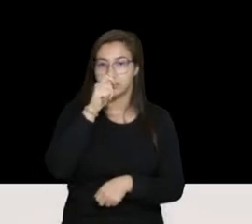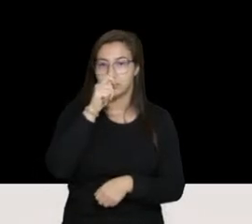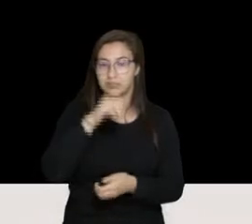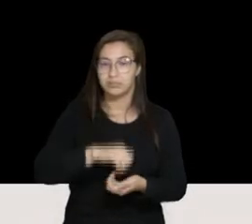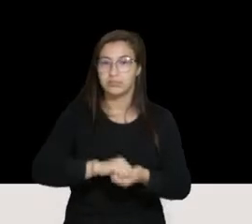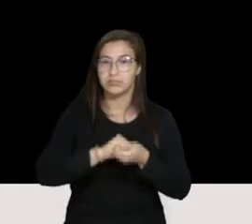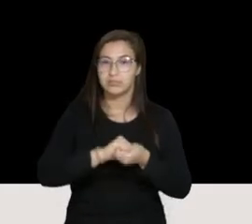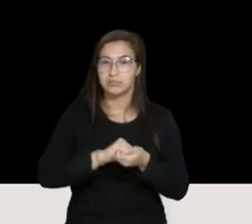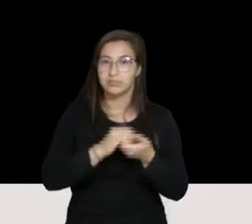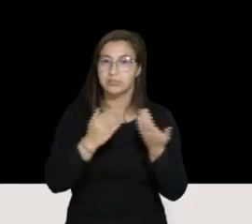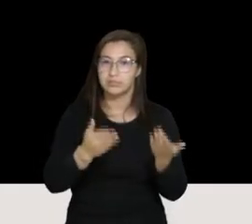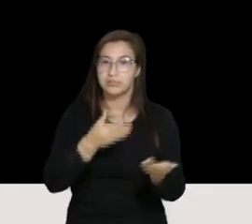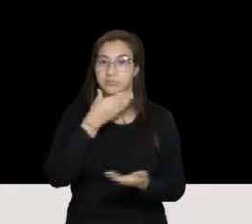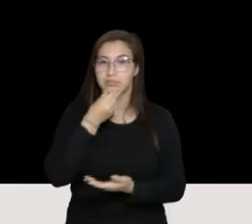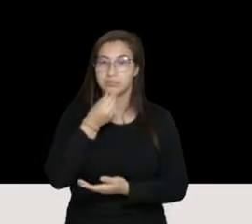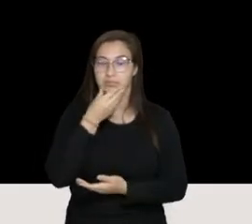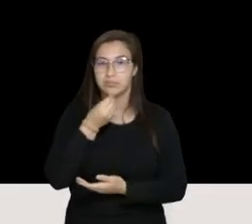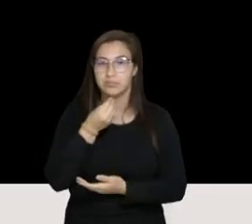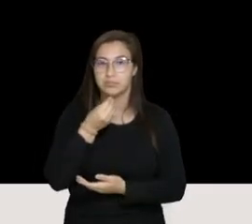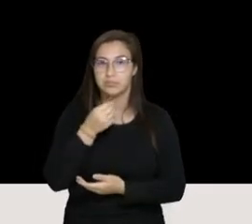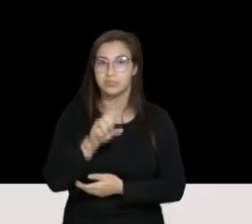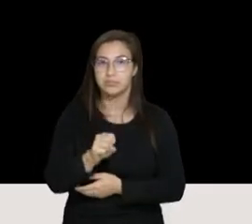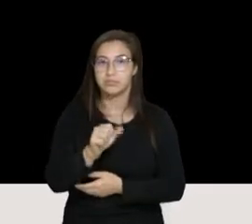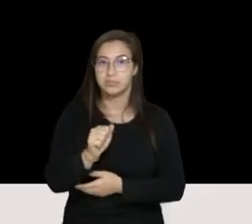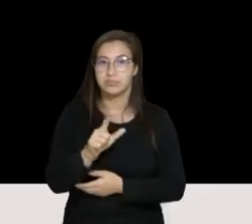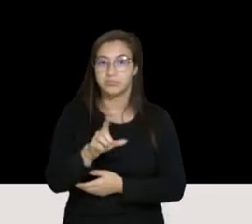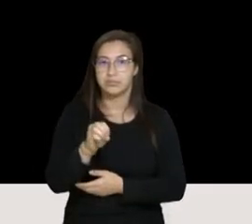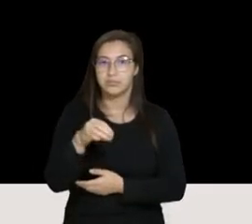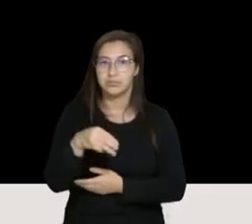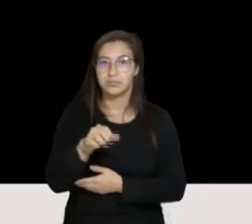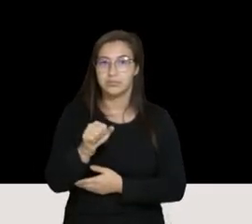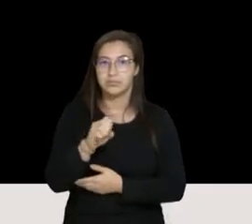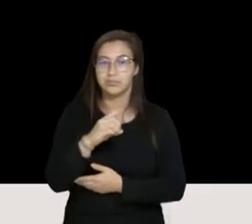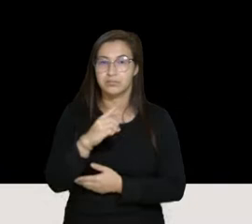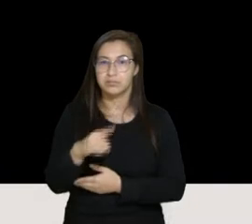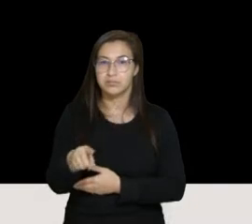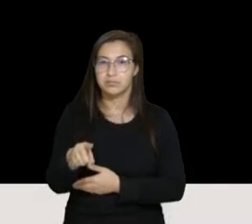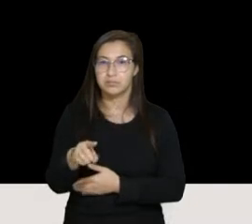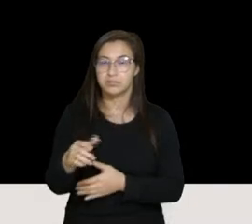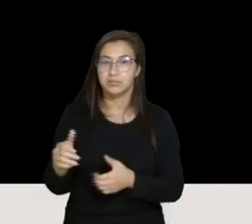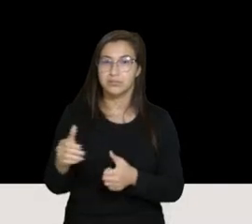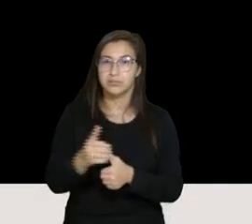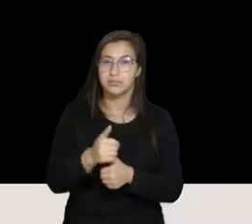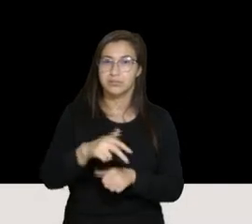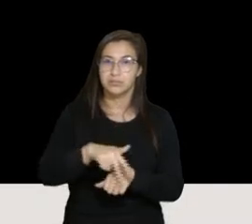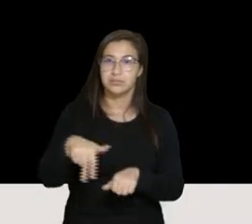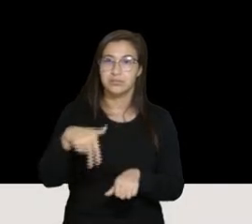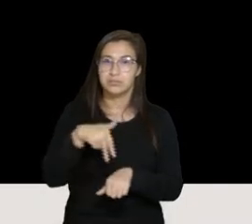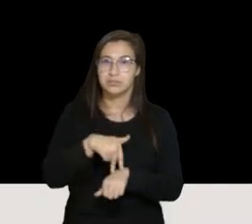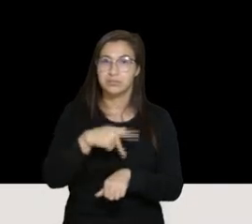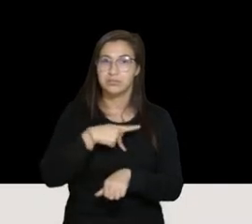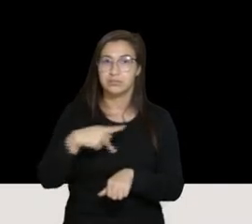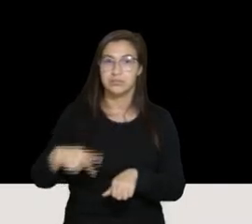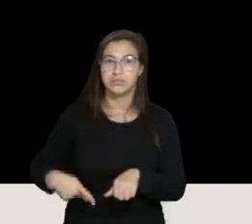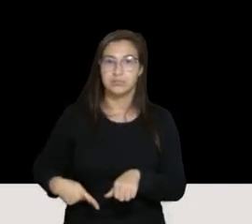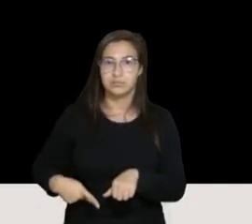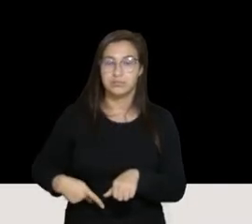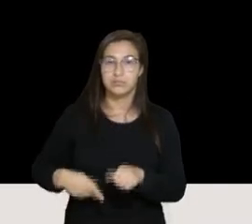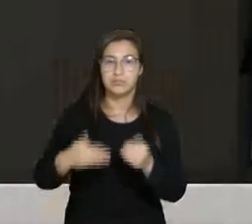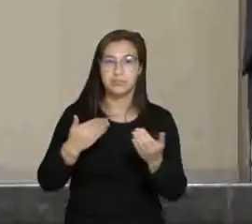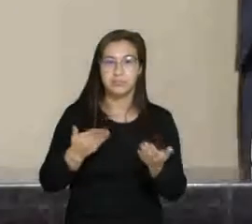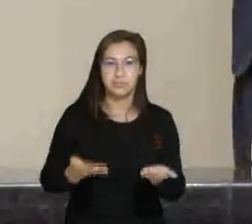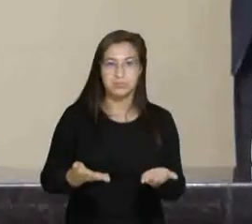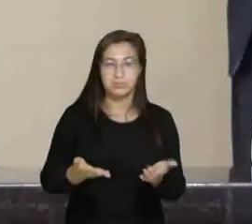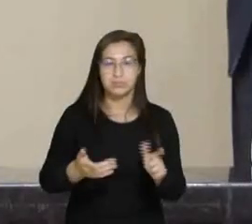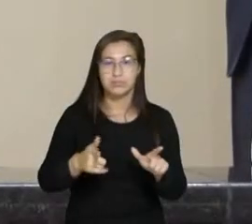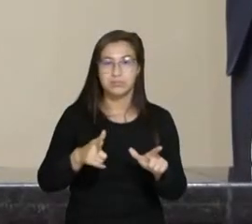complementando o Doutor Salomão Antônio Ribas Júnior pela posse na presidência da academia Catarinense de